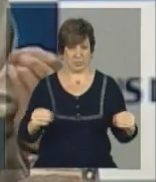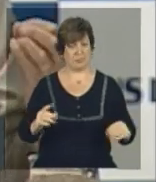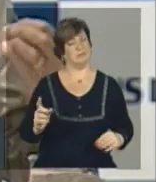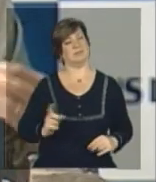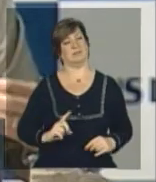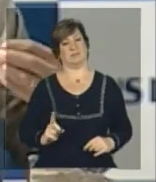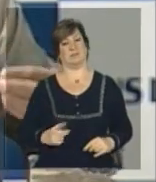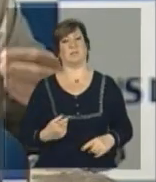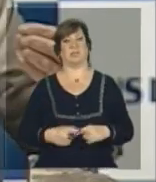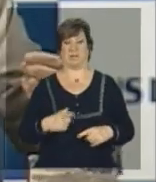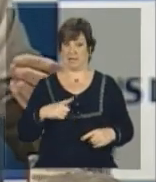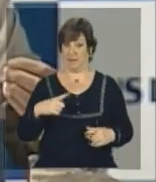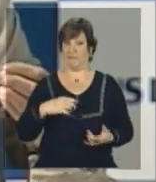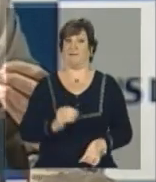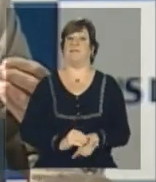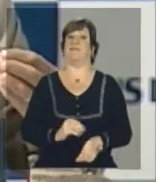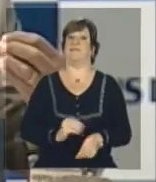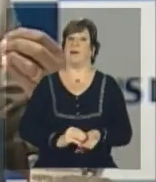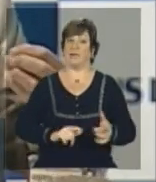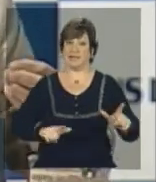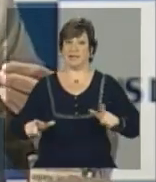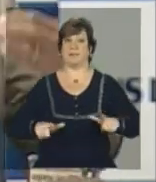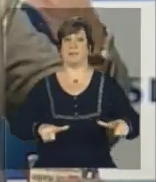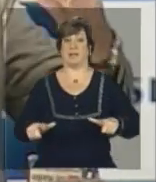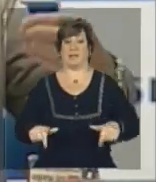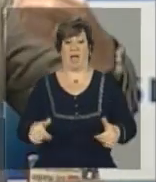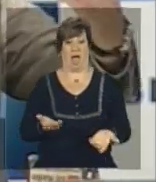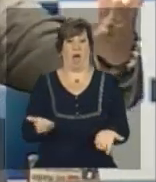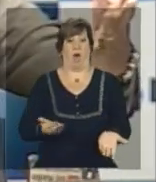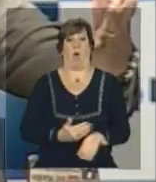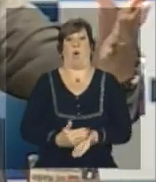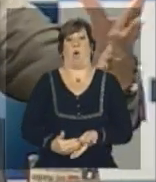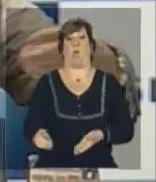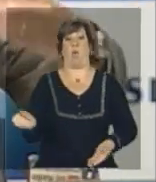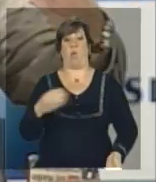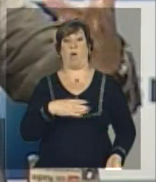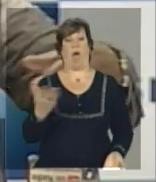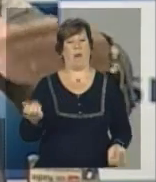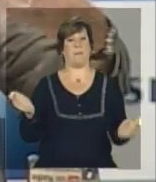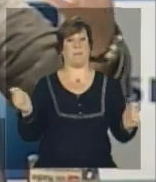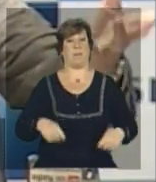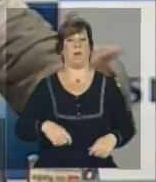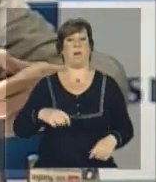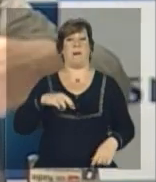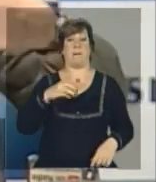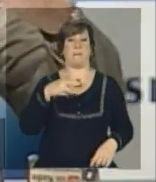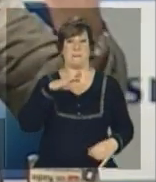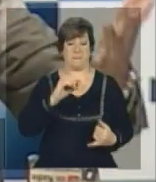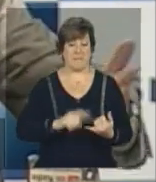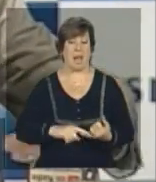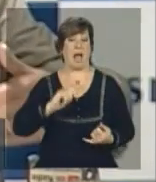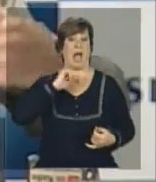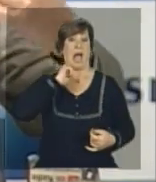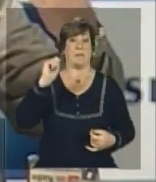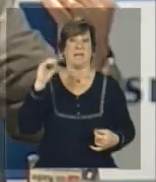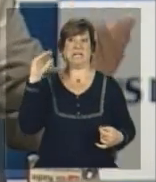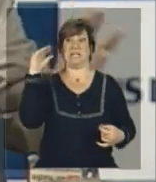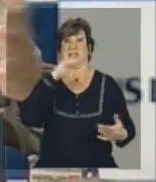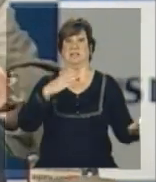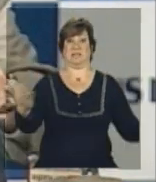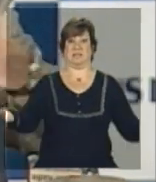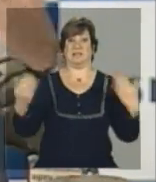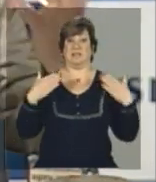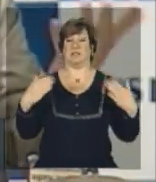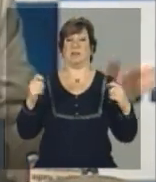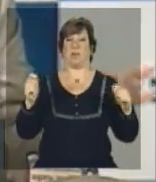Nós estamos ainda muito no começo do período do verão, a gente pode ter crescimento agora em março, em abril, o clima pode esquentar, ter